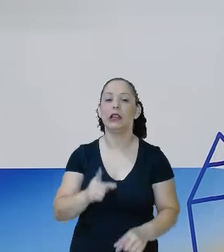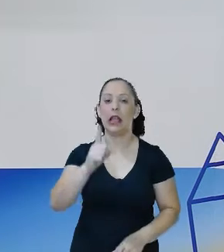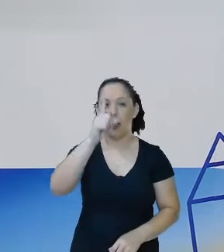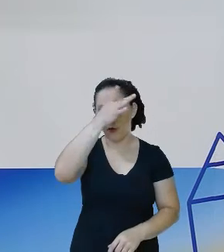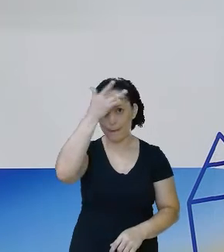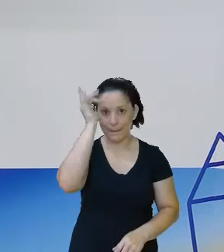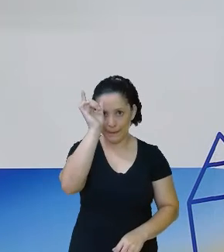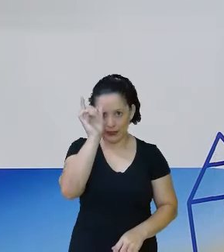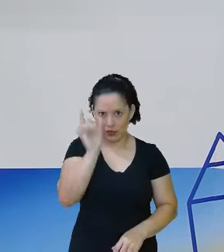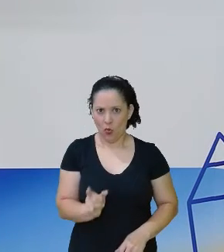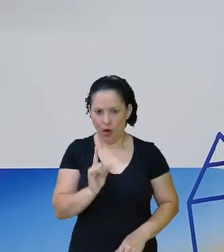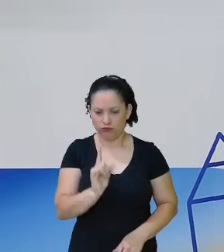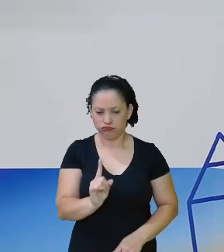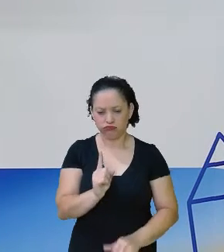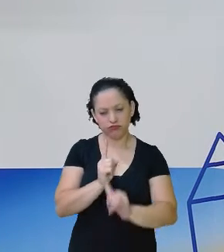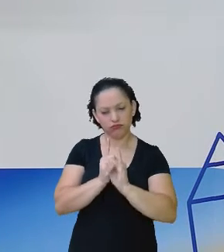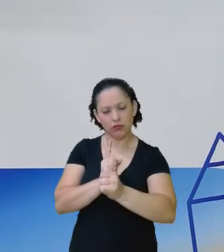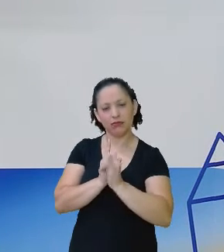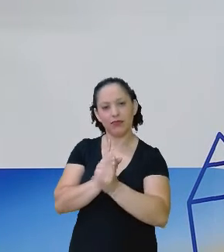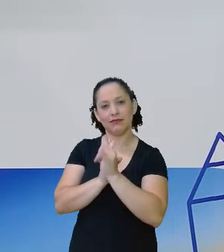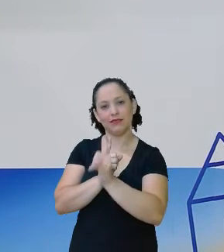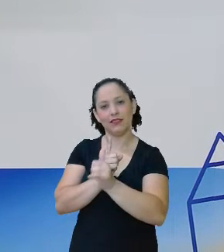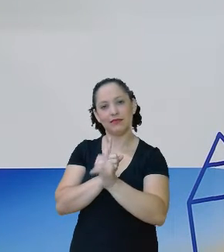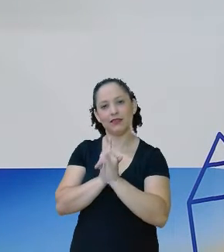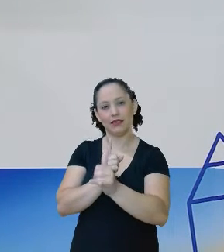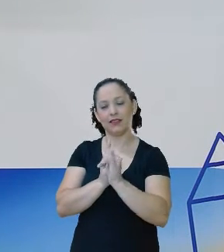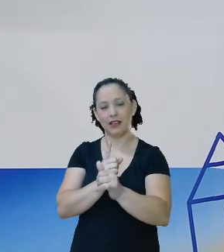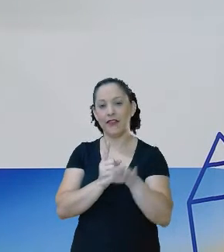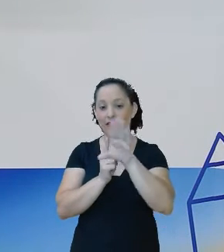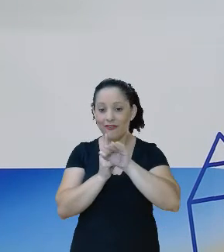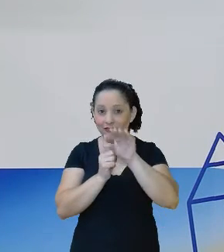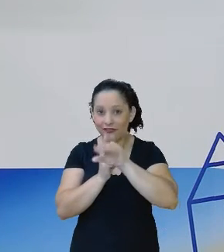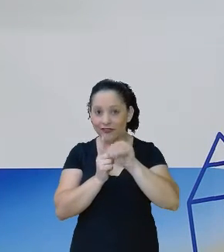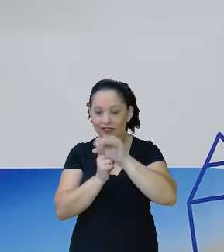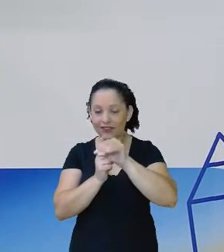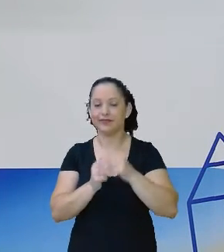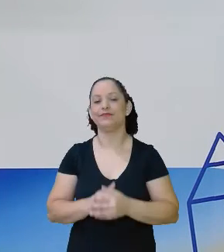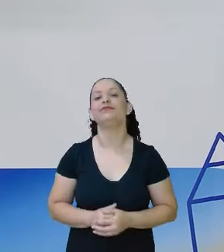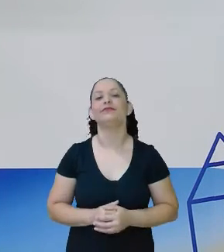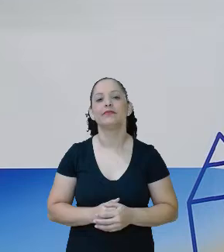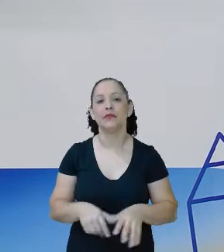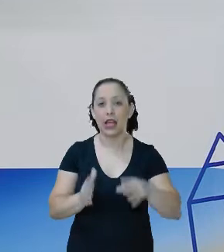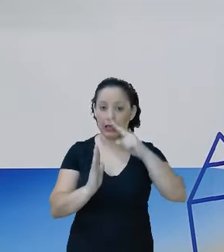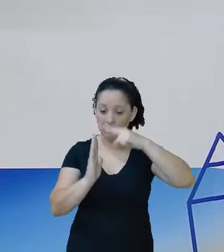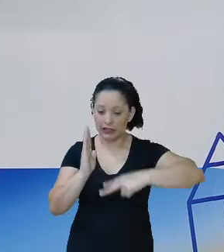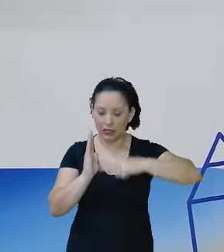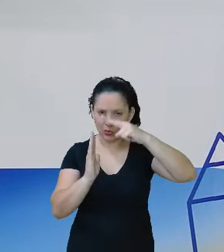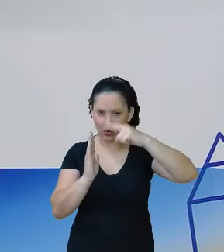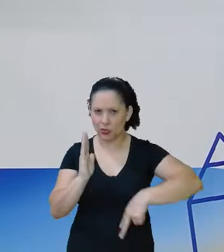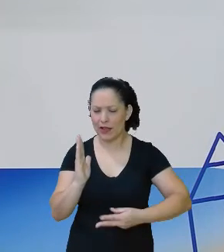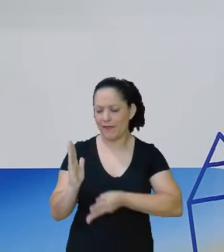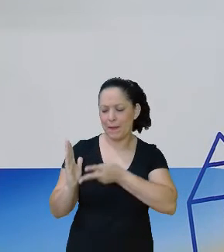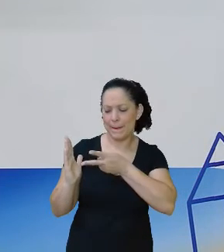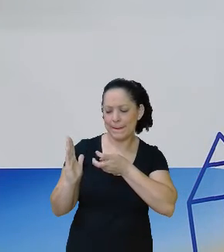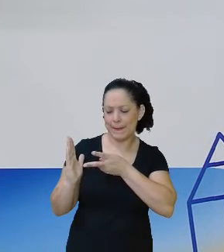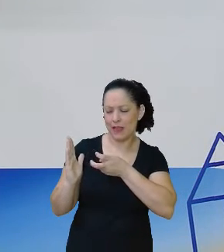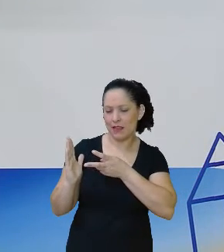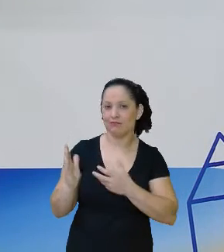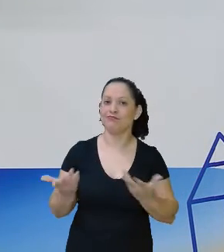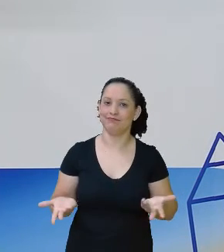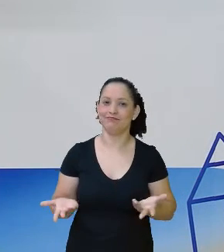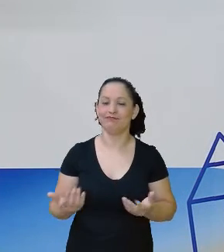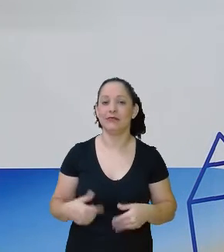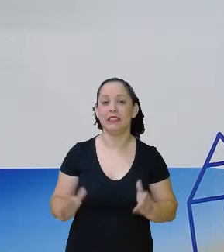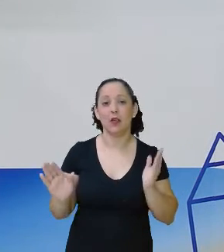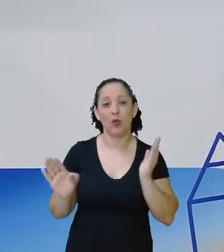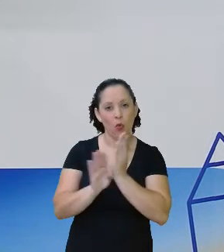que o miniconto também tem? Então você vai analisar aí com a nossa leitura se você encontra tudo isso tanto em um quanto em outro. E só